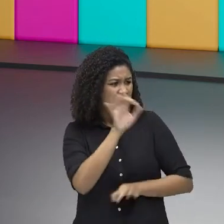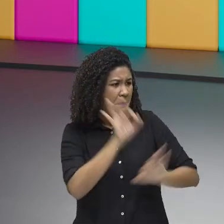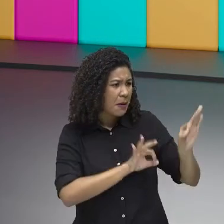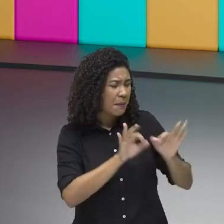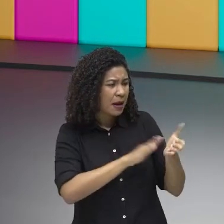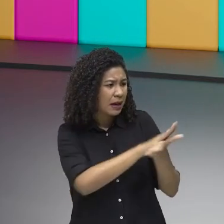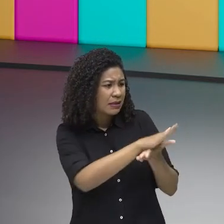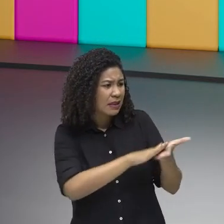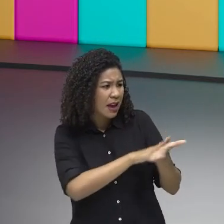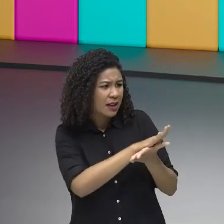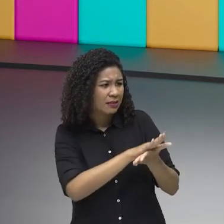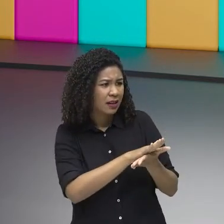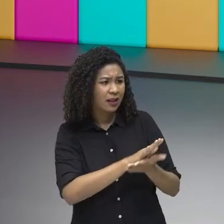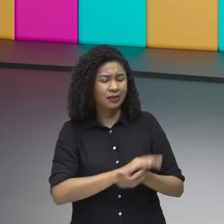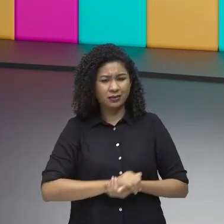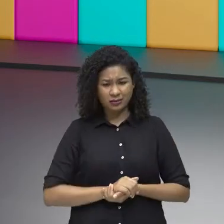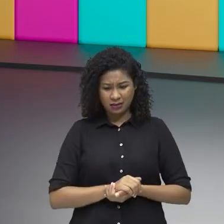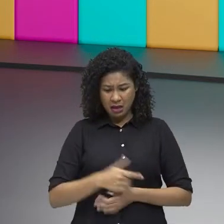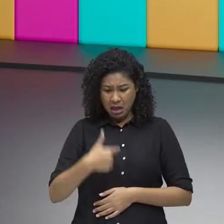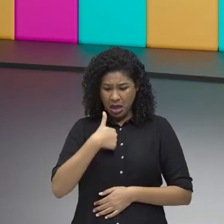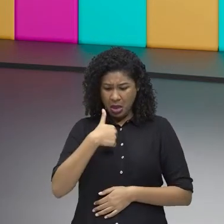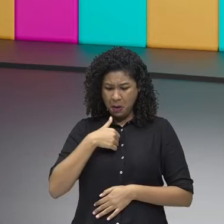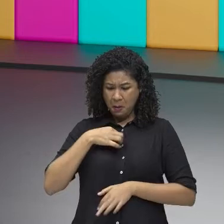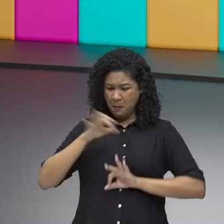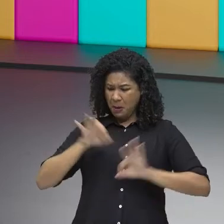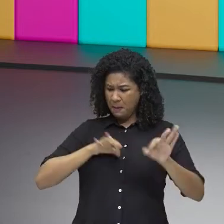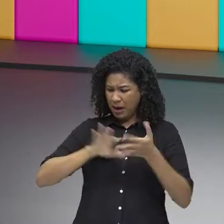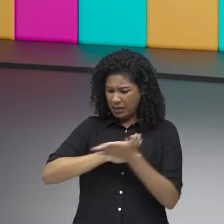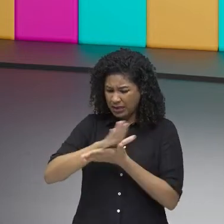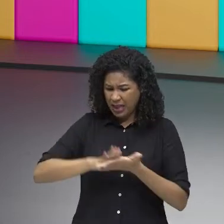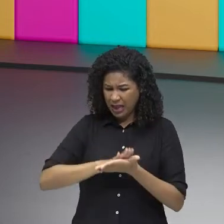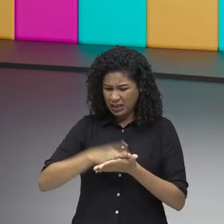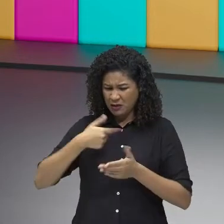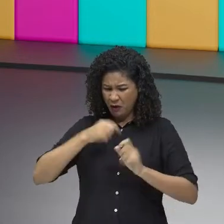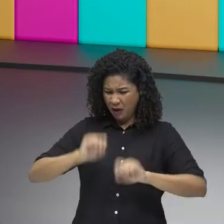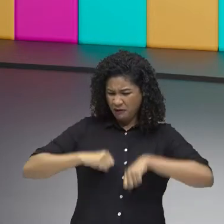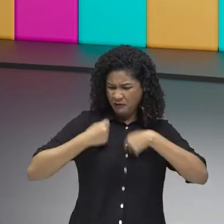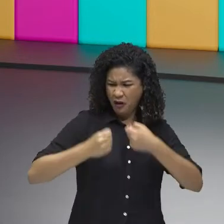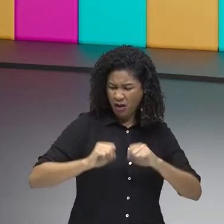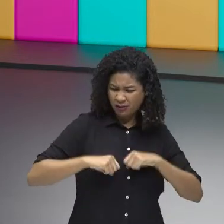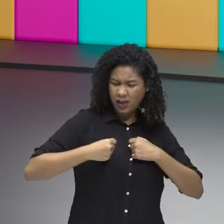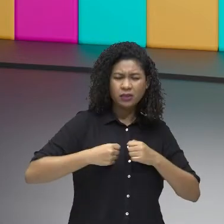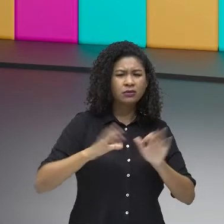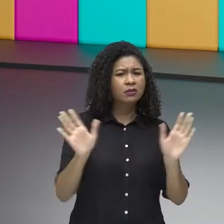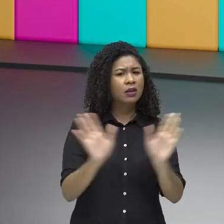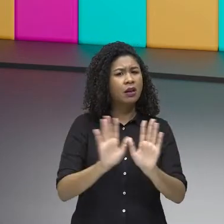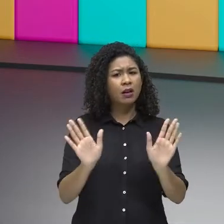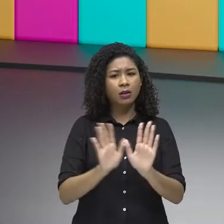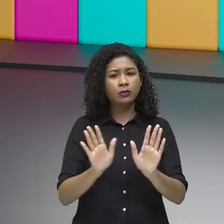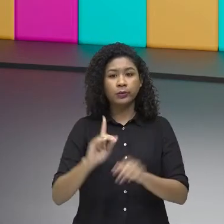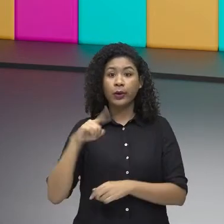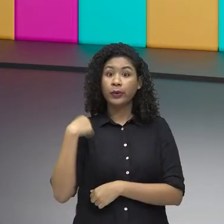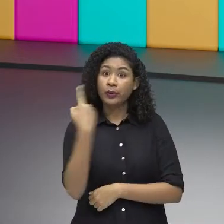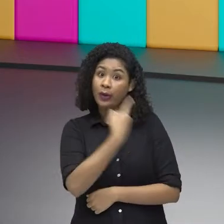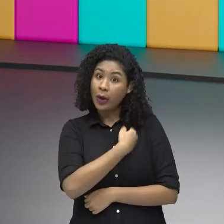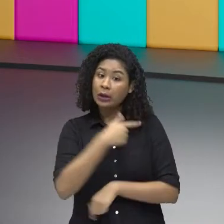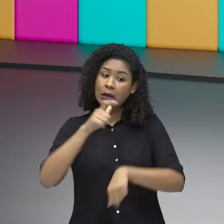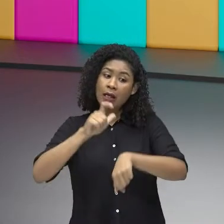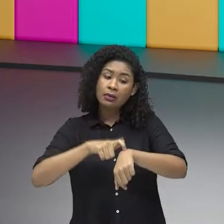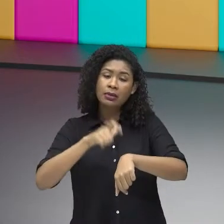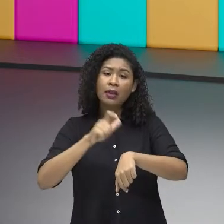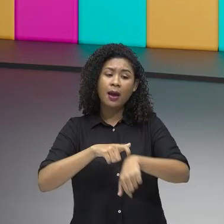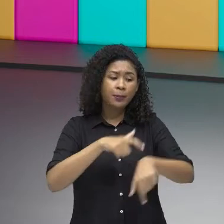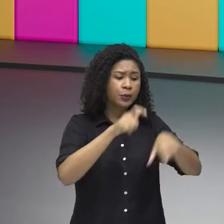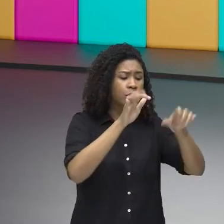preparado, inclusive eu mesmo. Todos temos o nosso tempo, né? Tem tempo para tudo, tem tempo para que as coisas